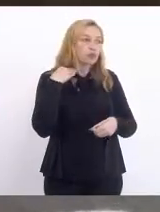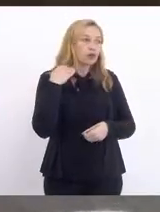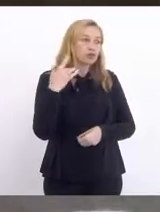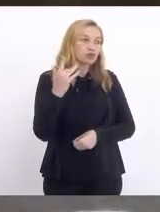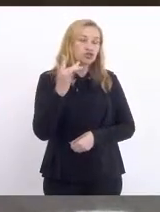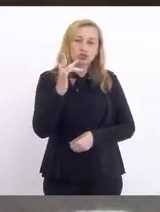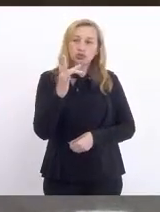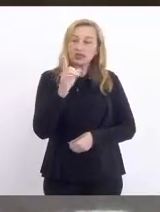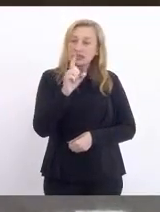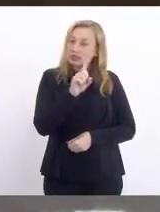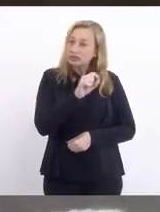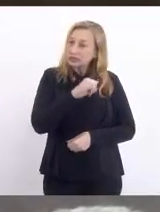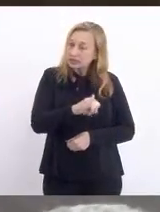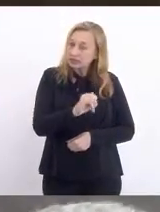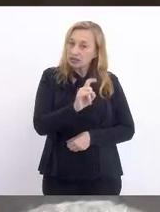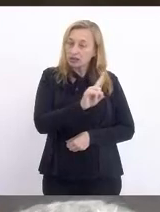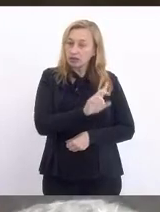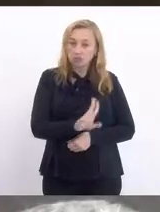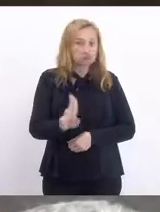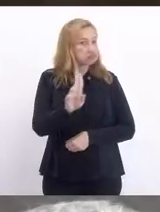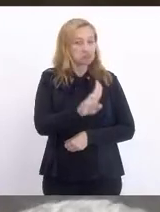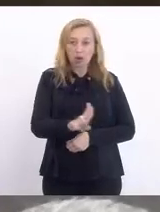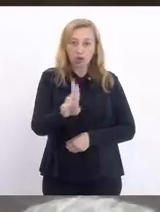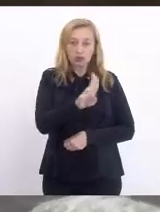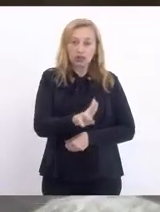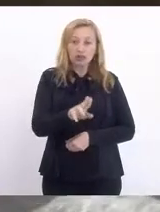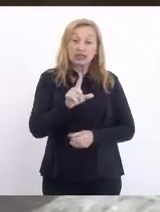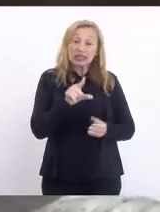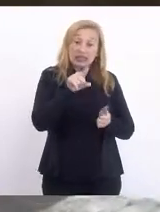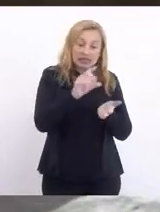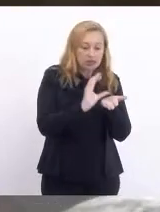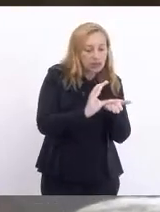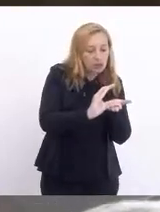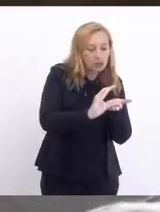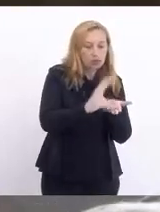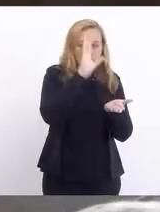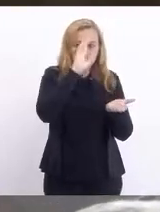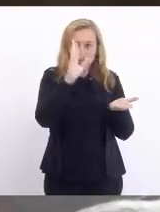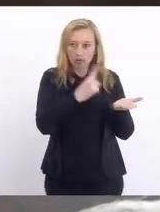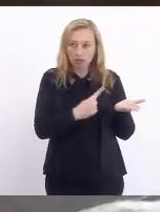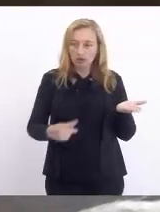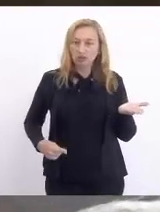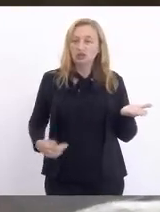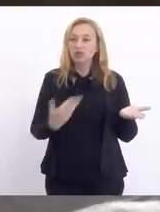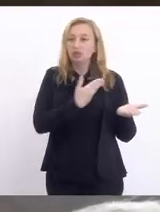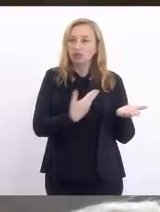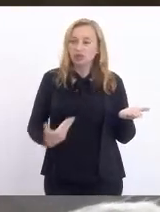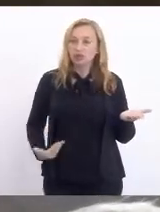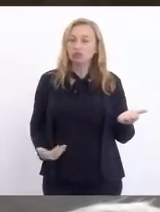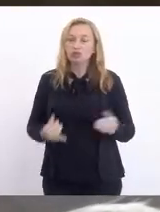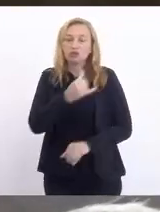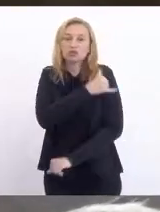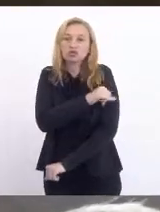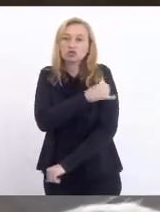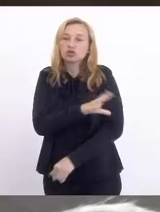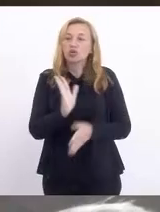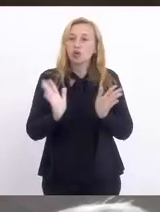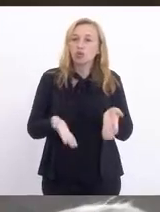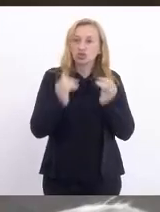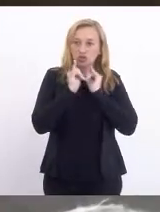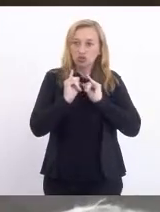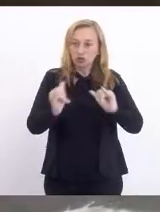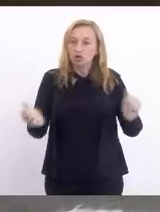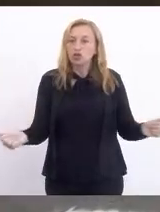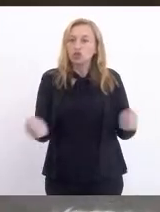for utilizado Oi e esse recurso Presidente o governador do Rio de Janeiro hoje anunciou